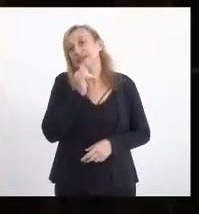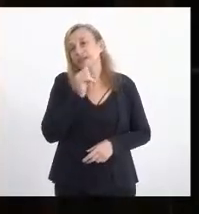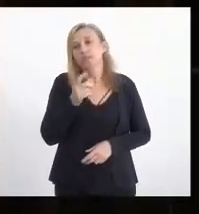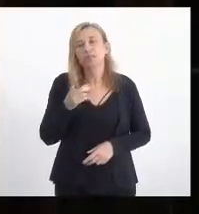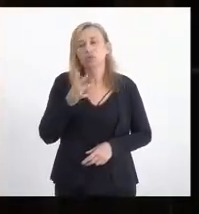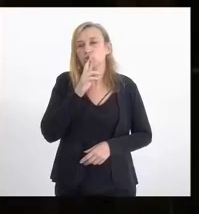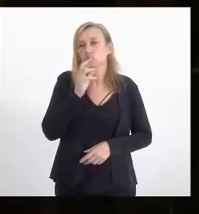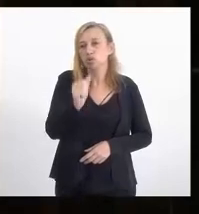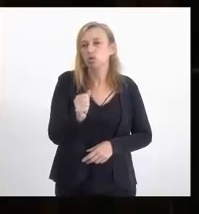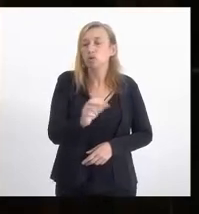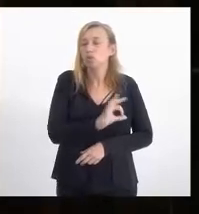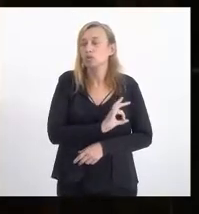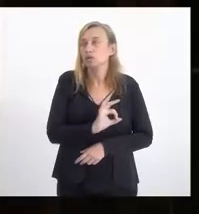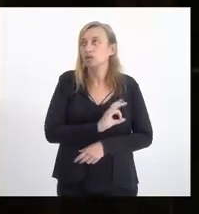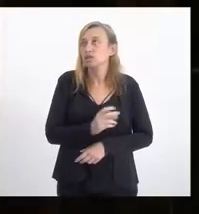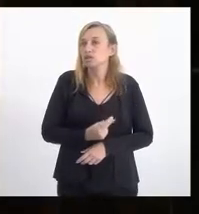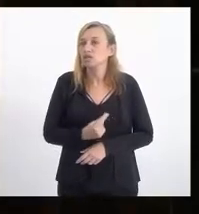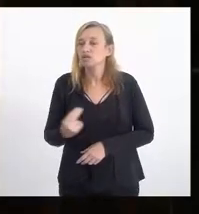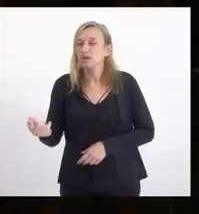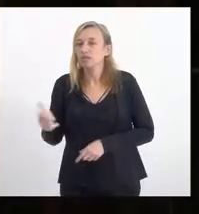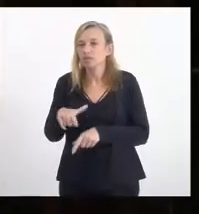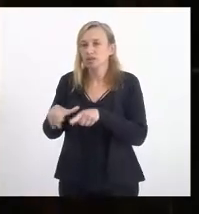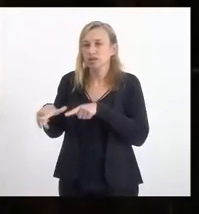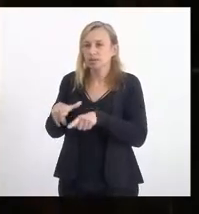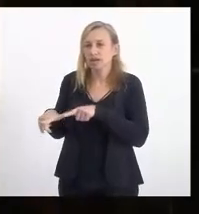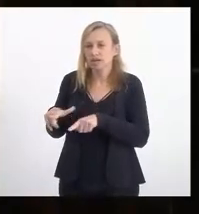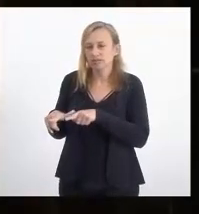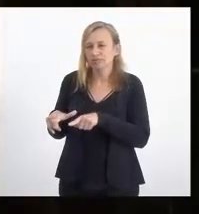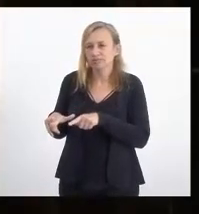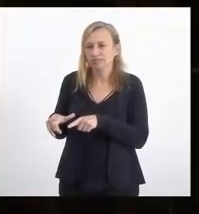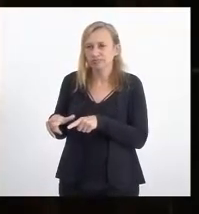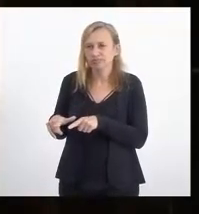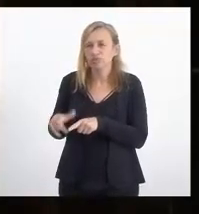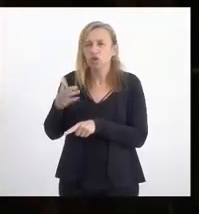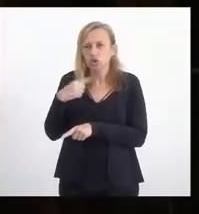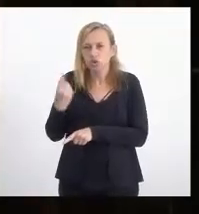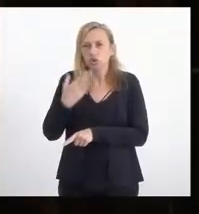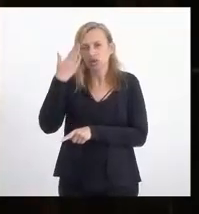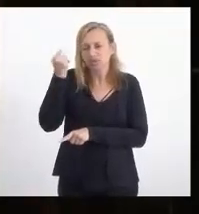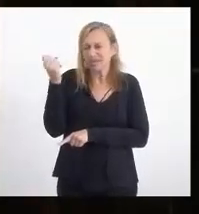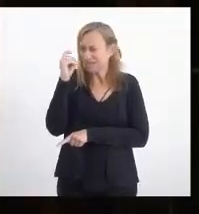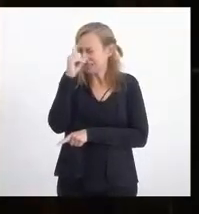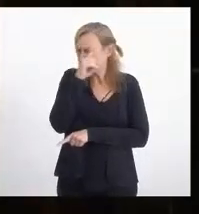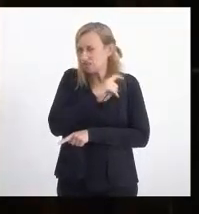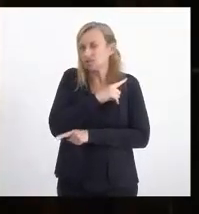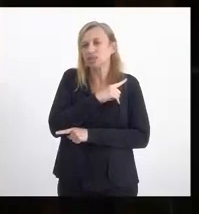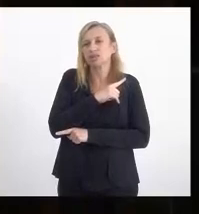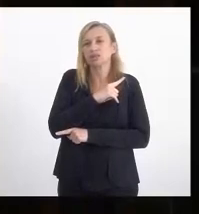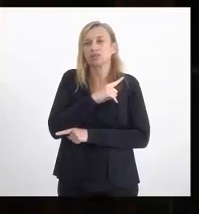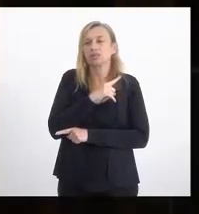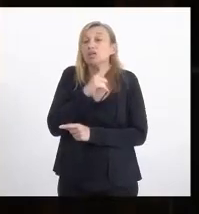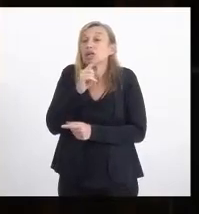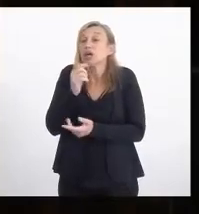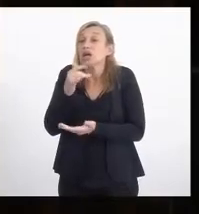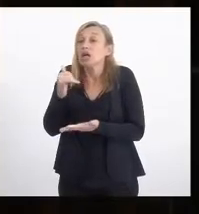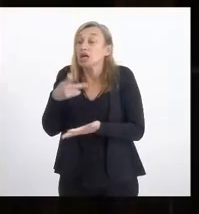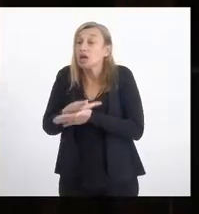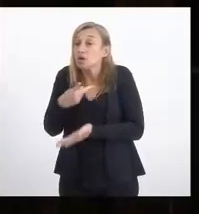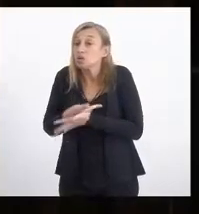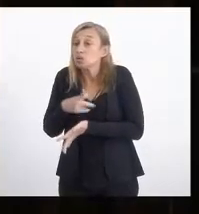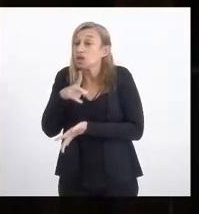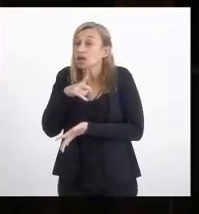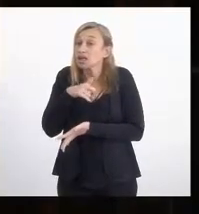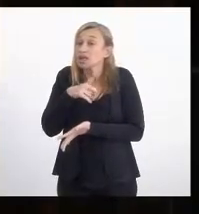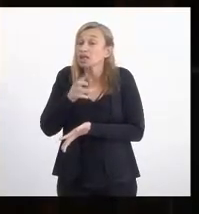exemplo Rodrigo o policial vai para o motel ação o que nós sabemos que é dificílima algo tá errado